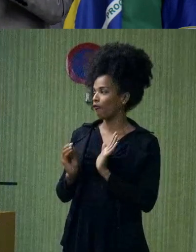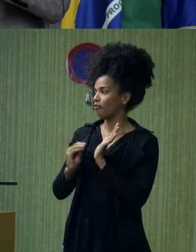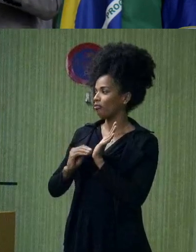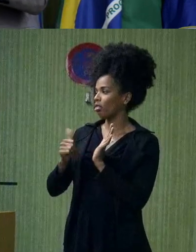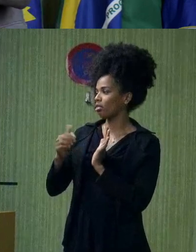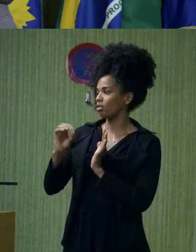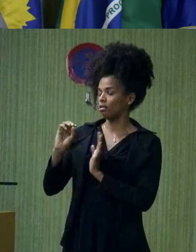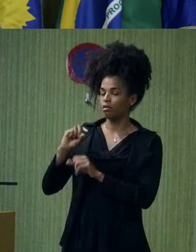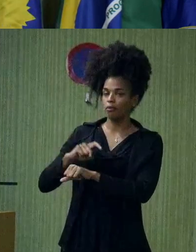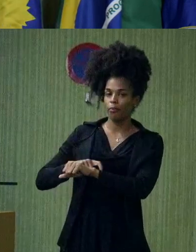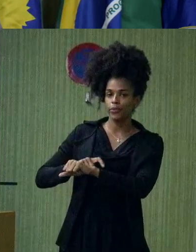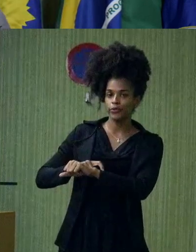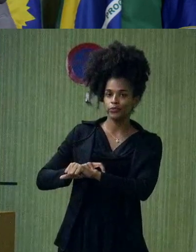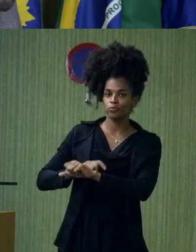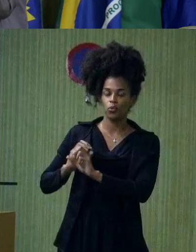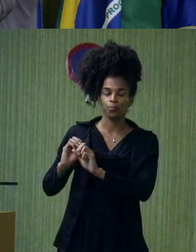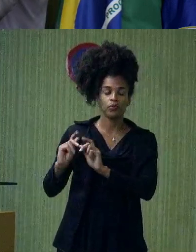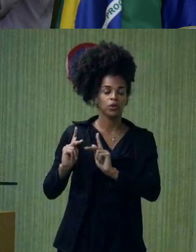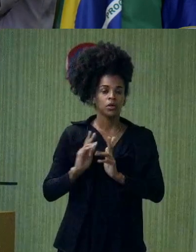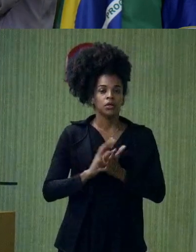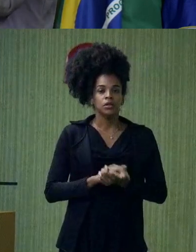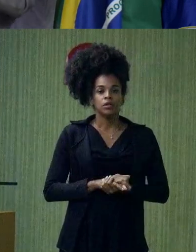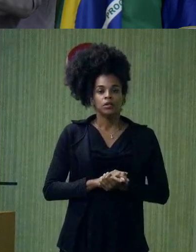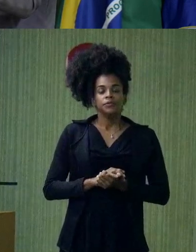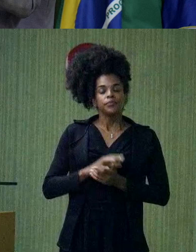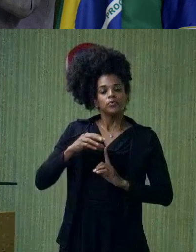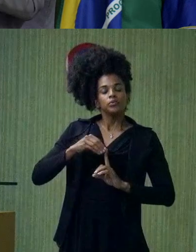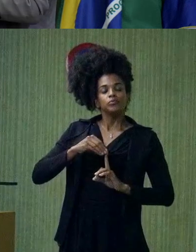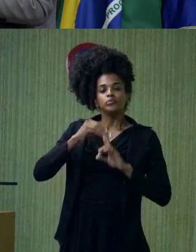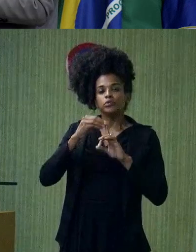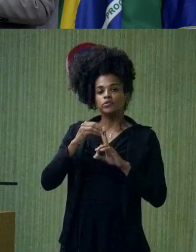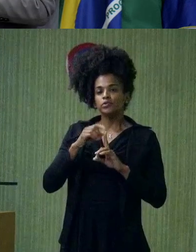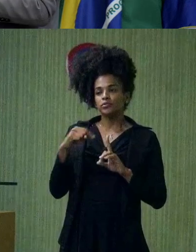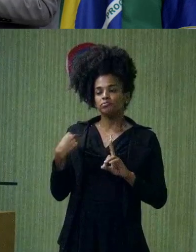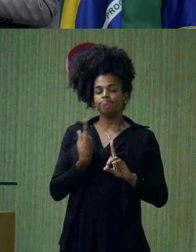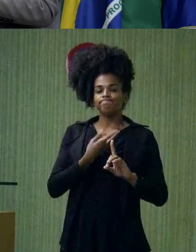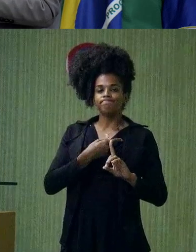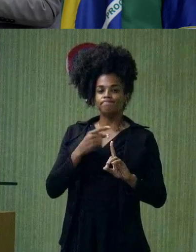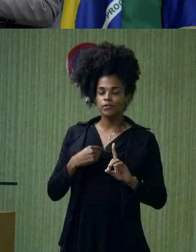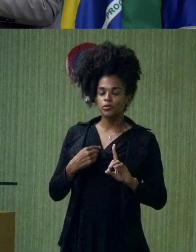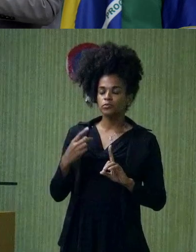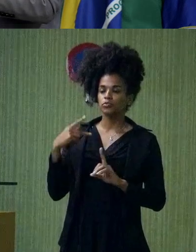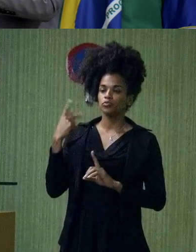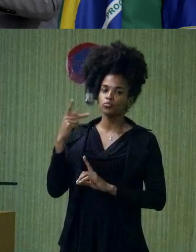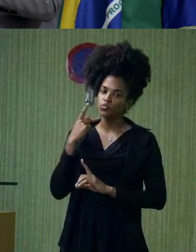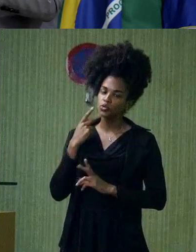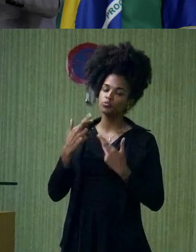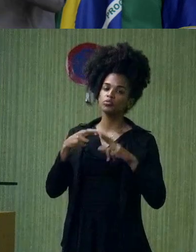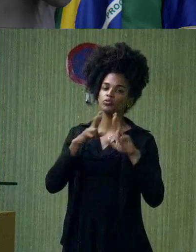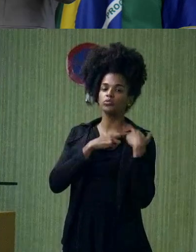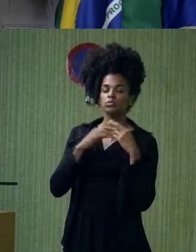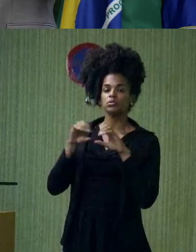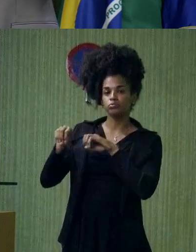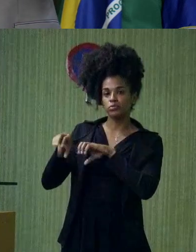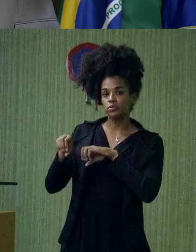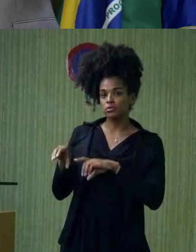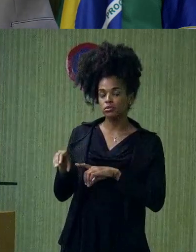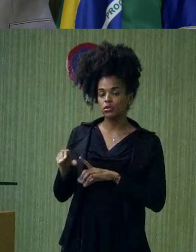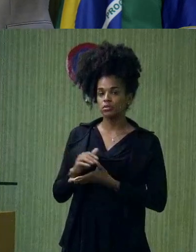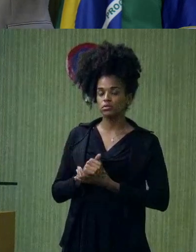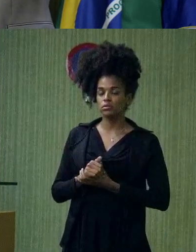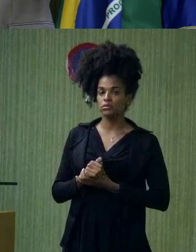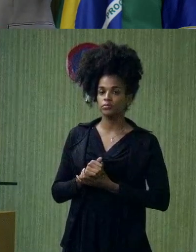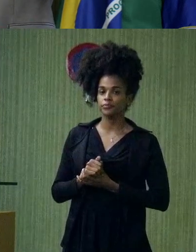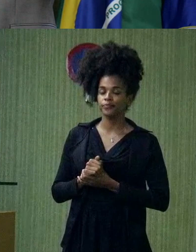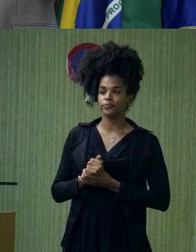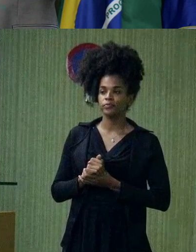assim o que que eu destacaria aí nessa questão da Visão sistêmica e para nós como promotores de educação essa de atuar claro sempre